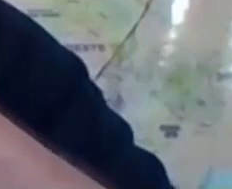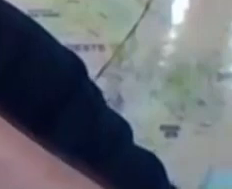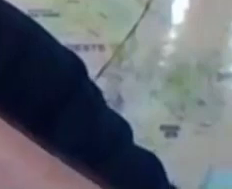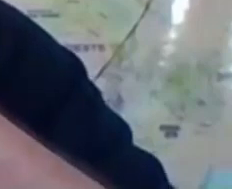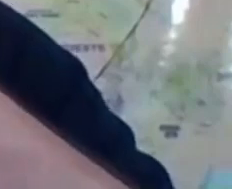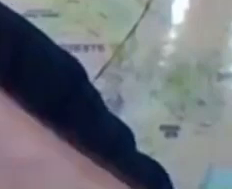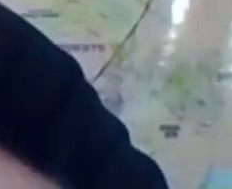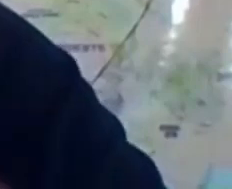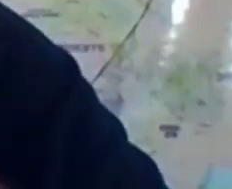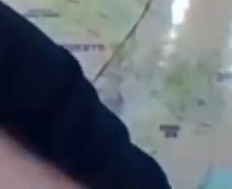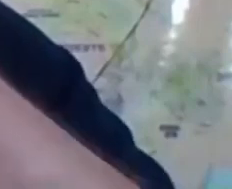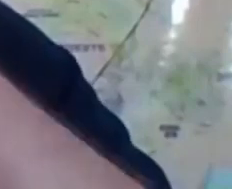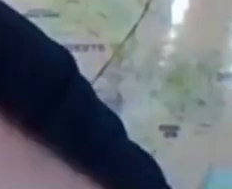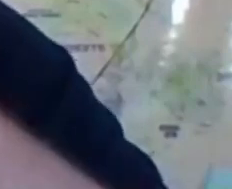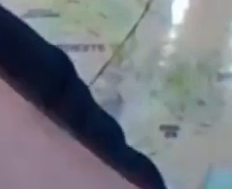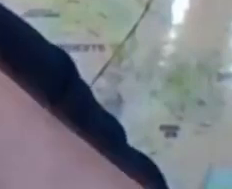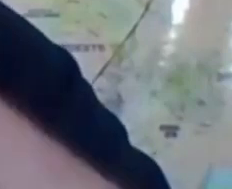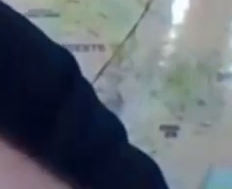já vem